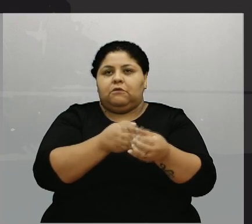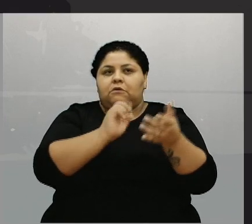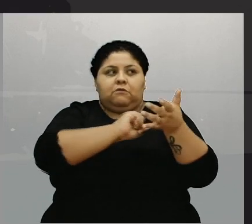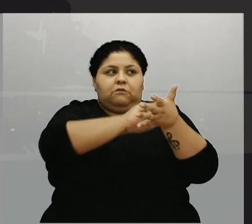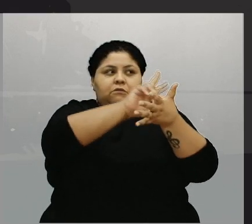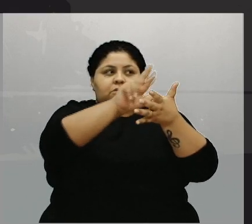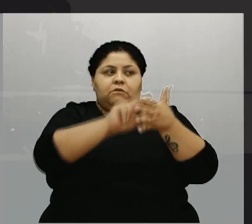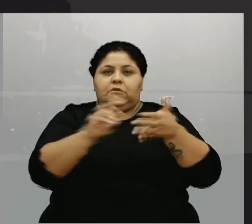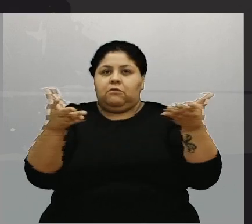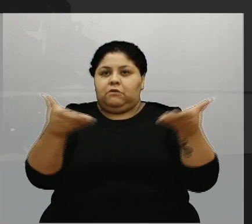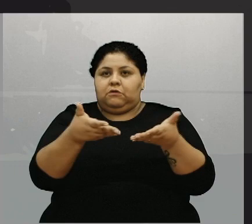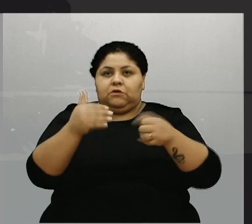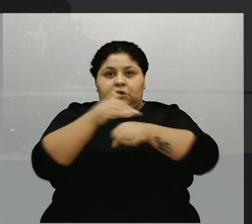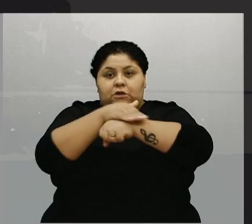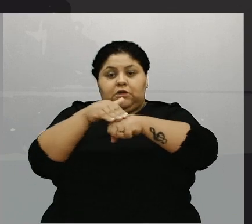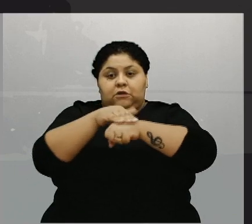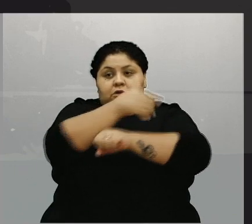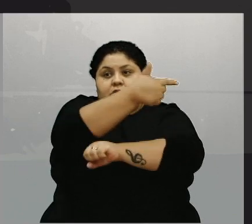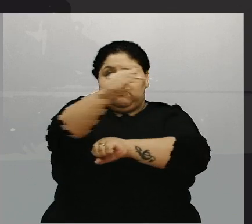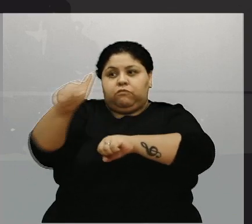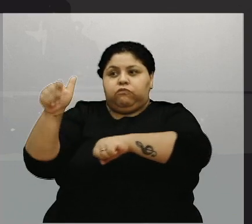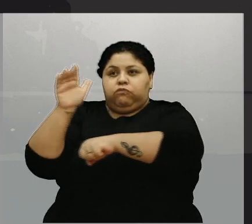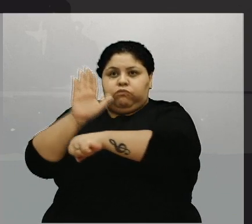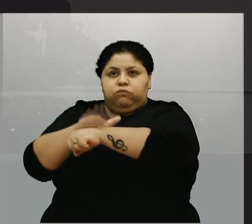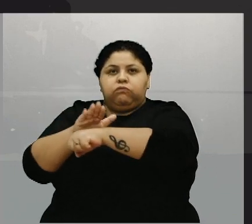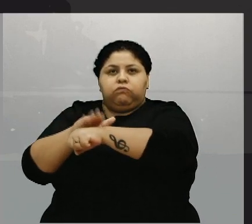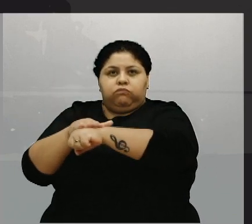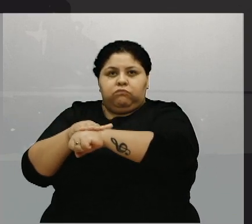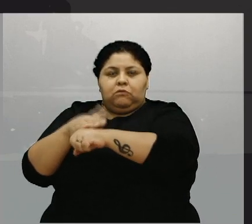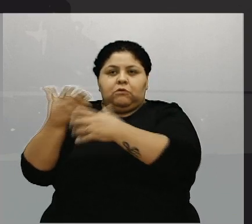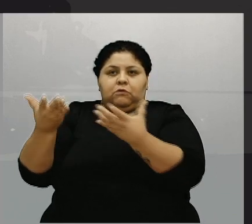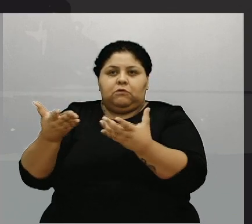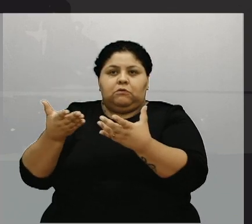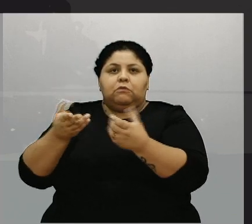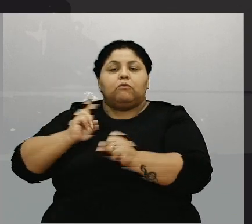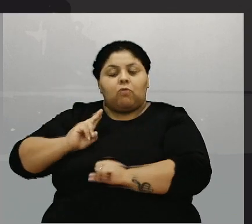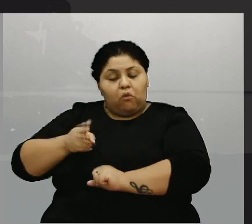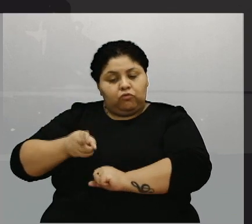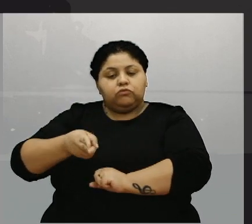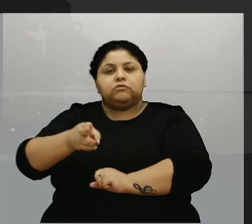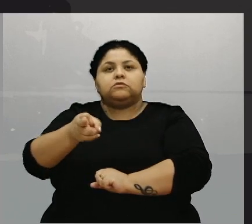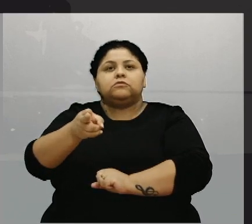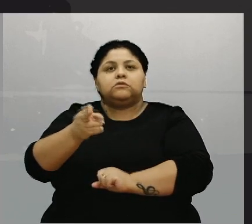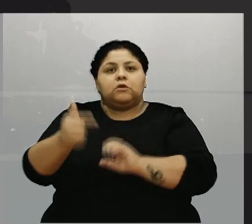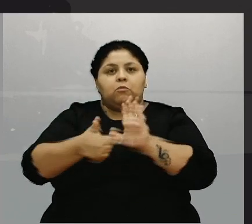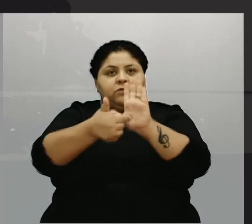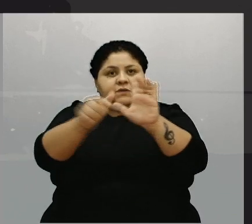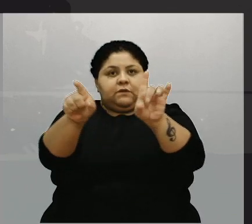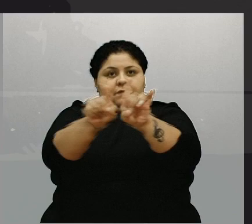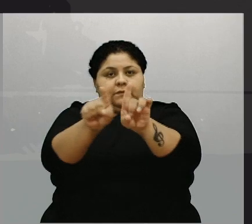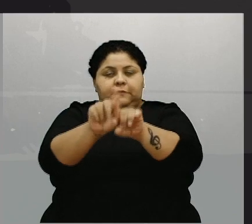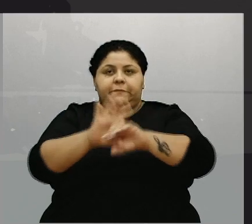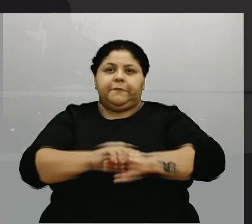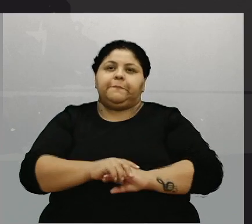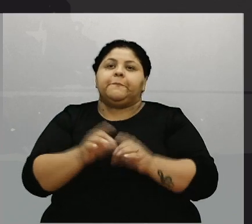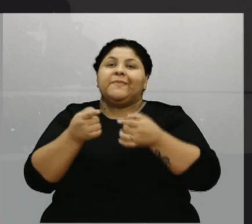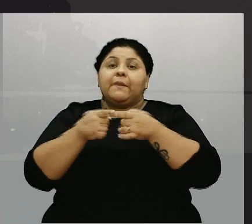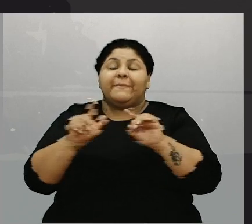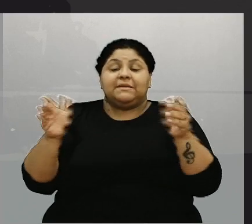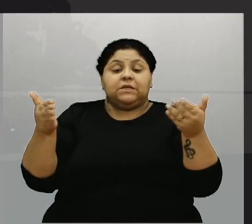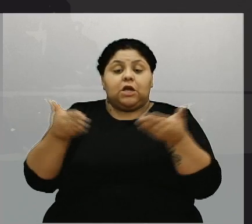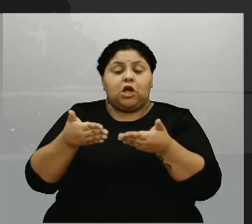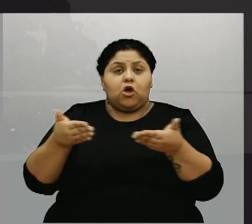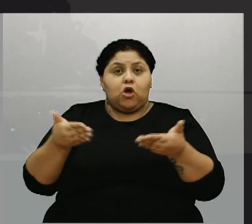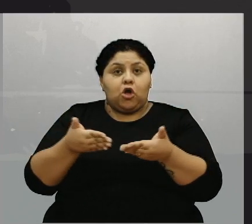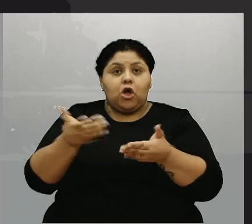coisas, já foram conversadas aqui em outros momentos e seguiremos mostrando também. Mas agora